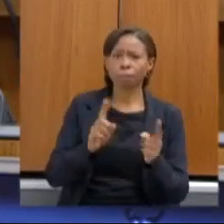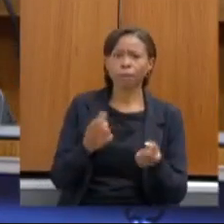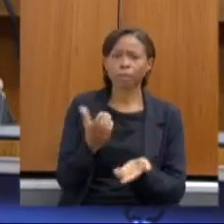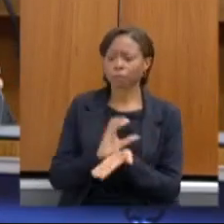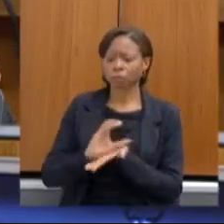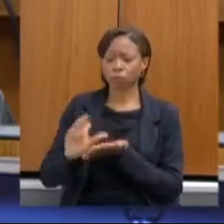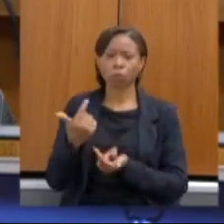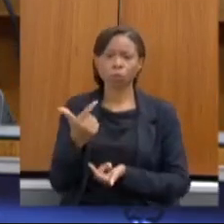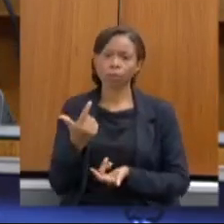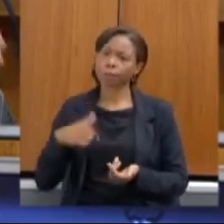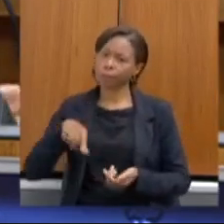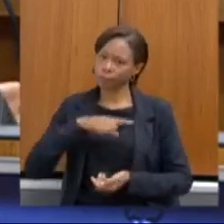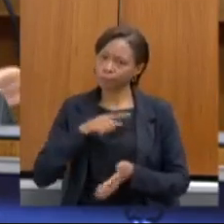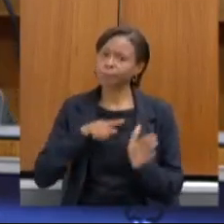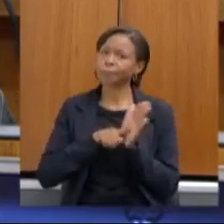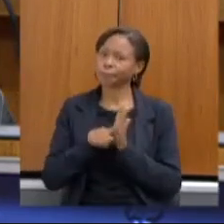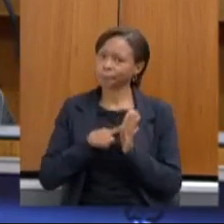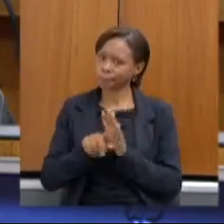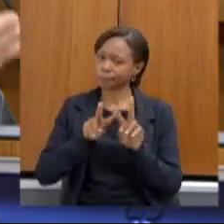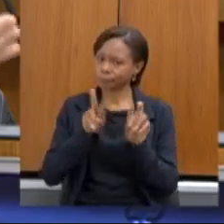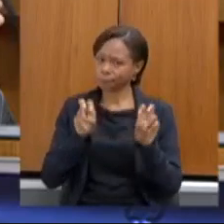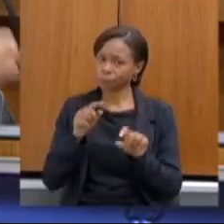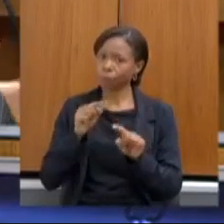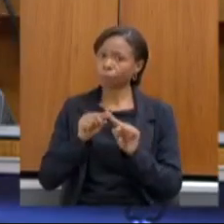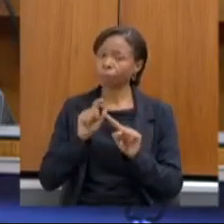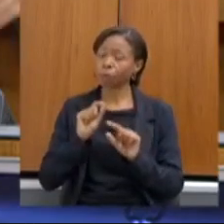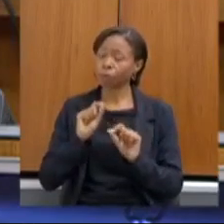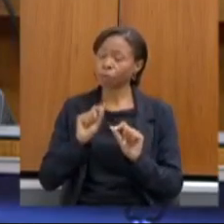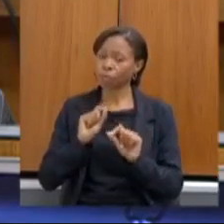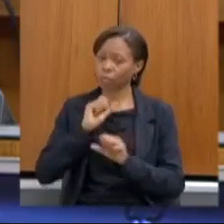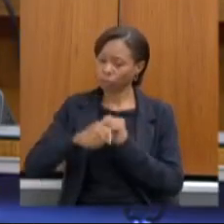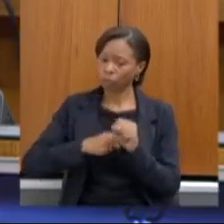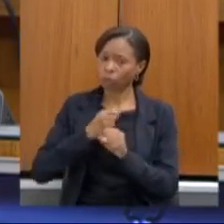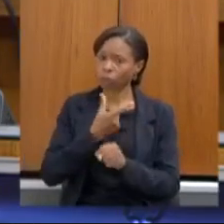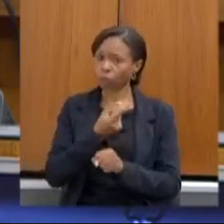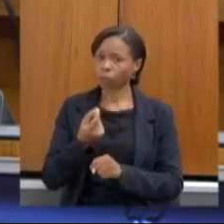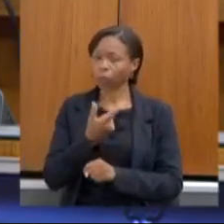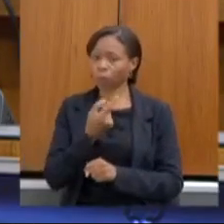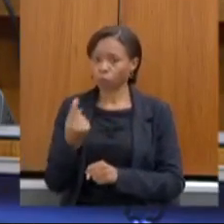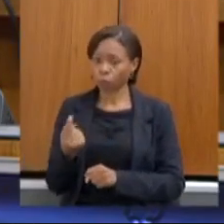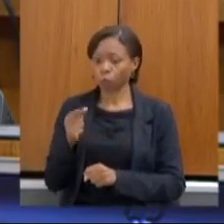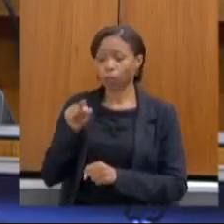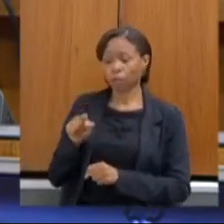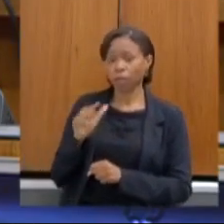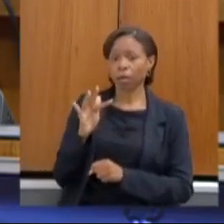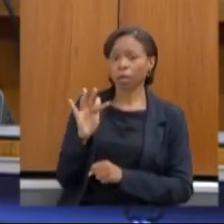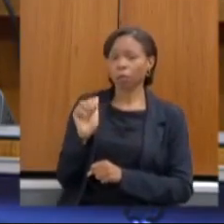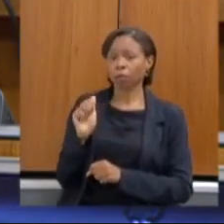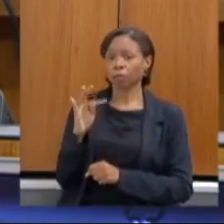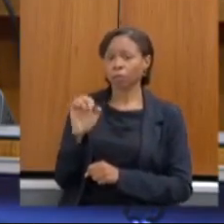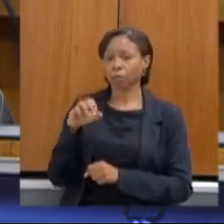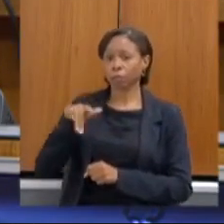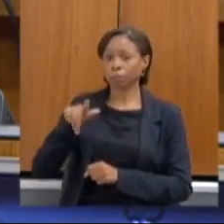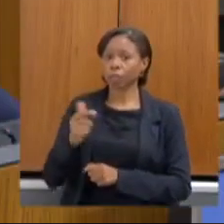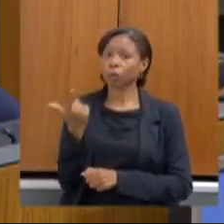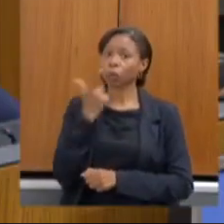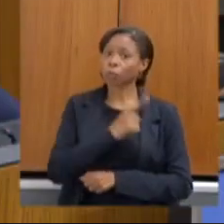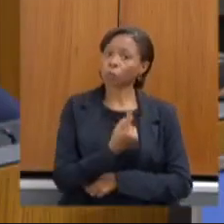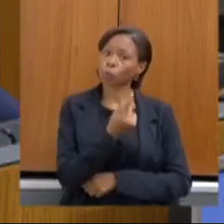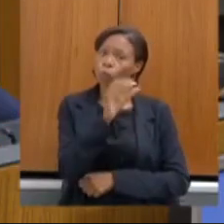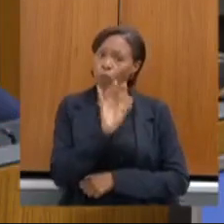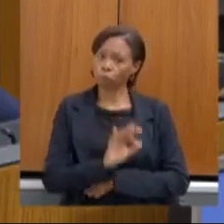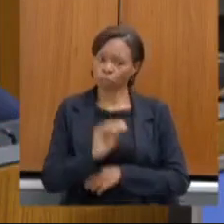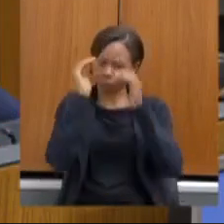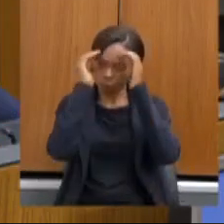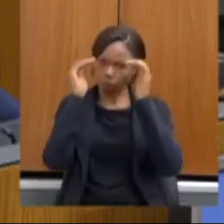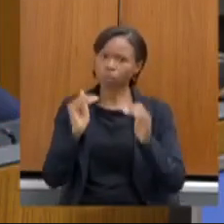EA gente tem feito a luta para quem 2021 a fapemig tenha o seu um por cento executado a previsão é